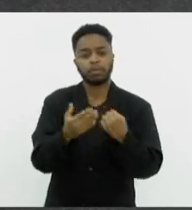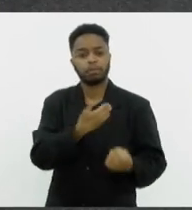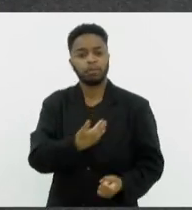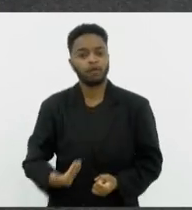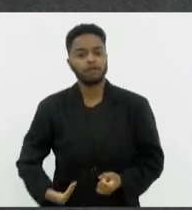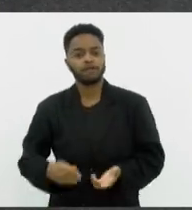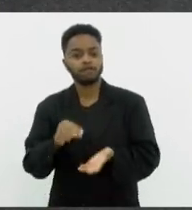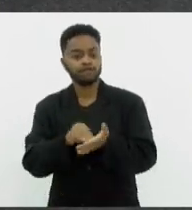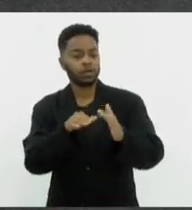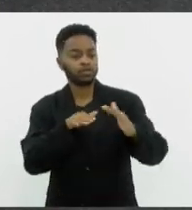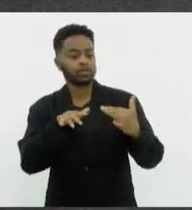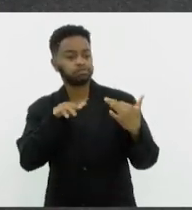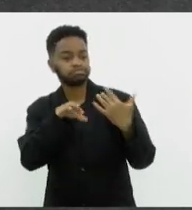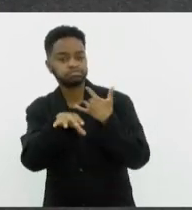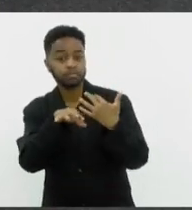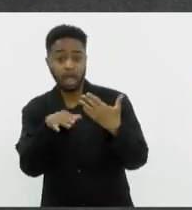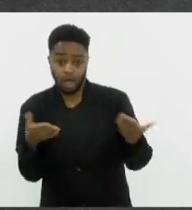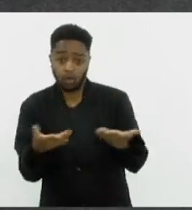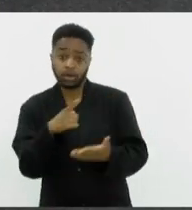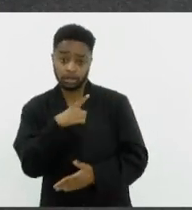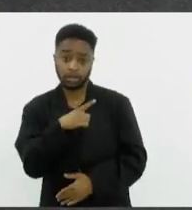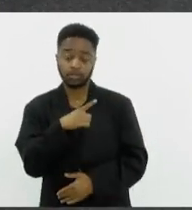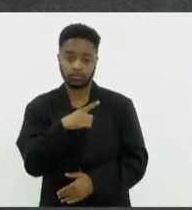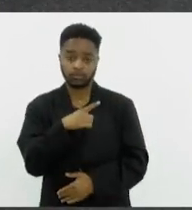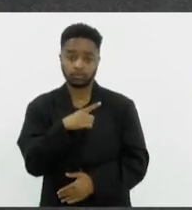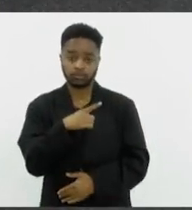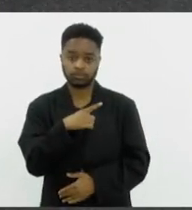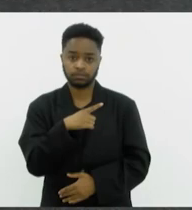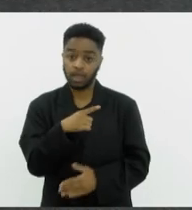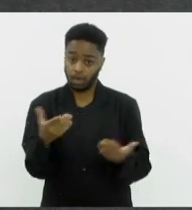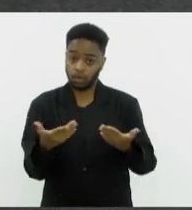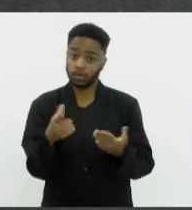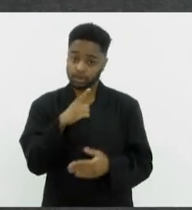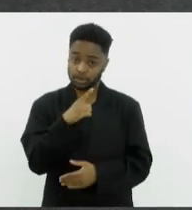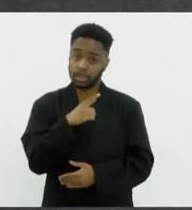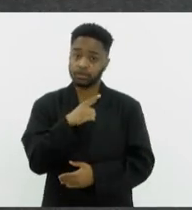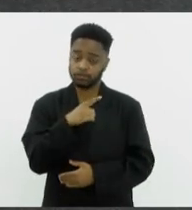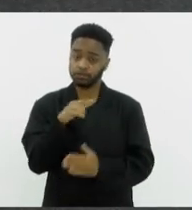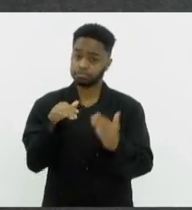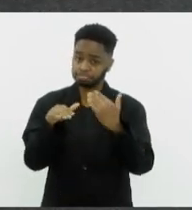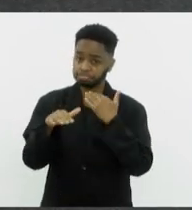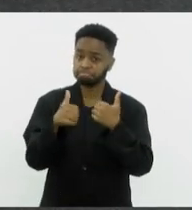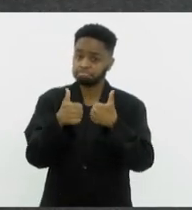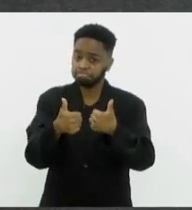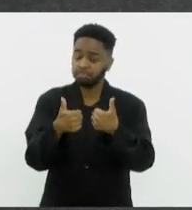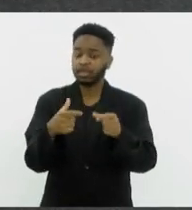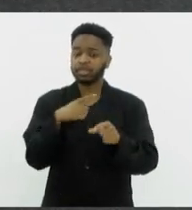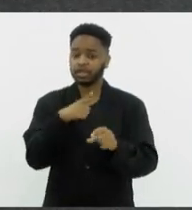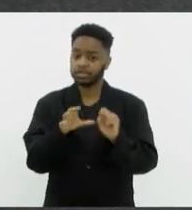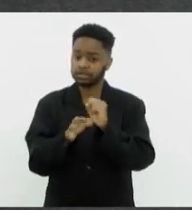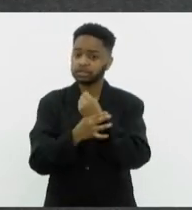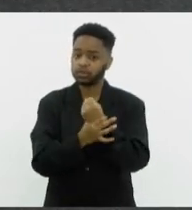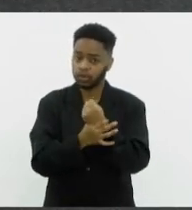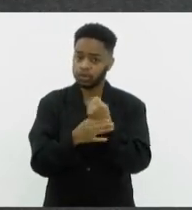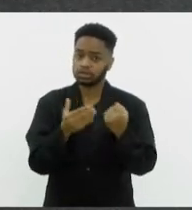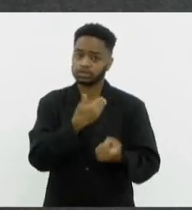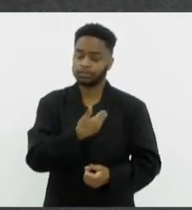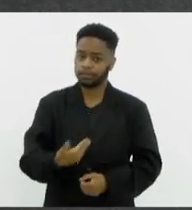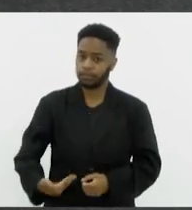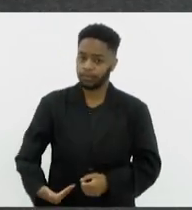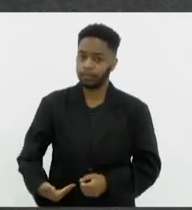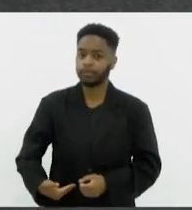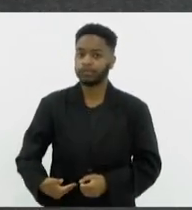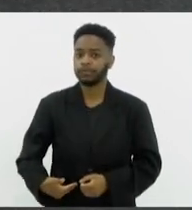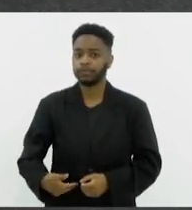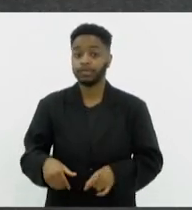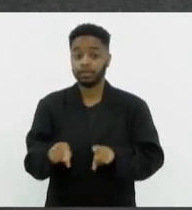tinha mobilidade. Dessa vez teve. Dessa vez teve mobilidade, dessa vez teve segurança pública.